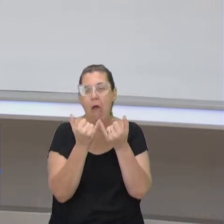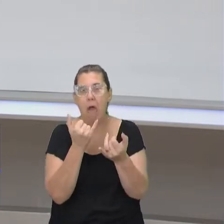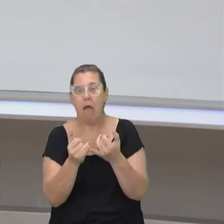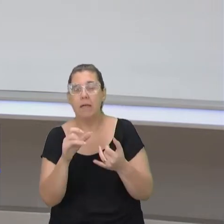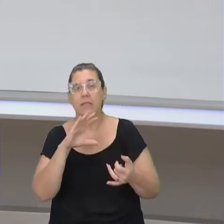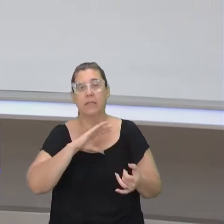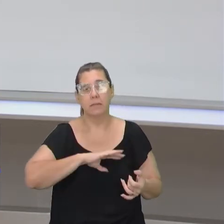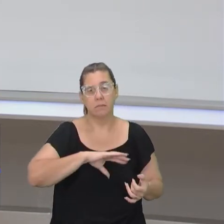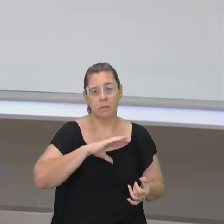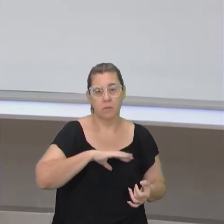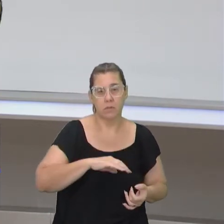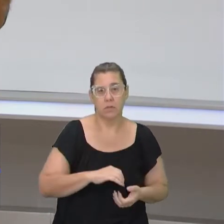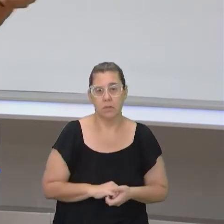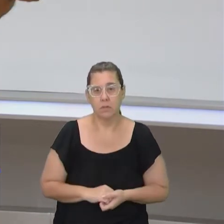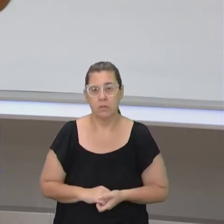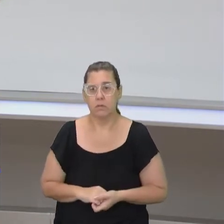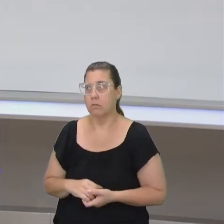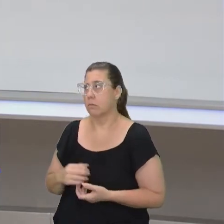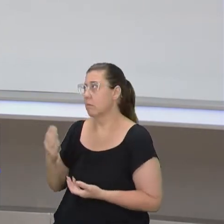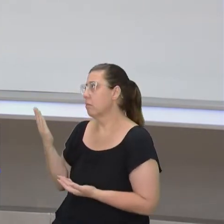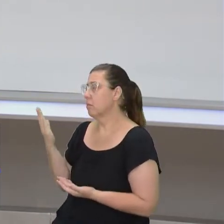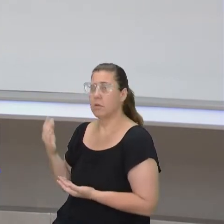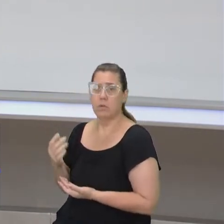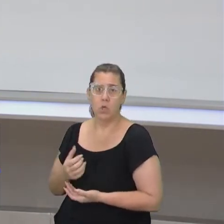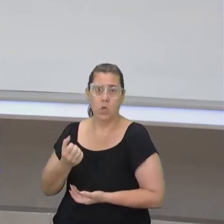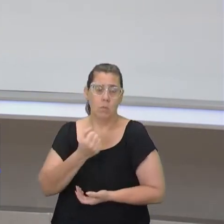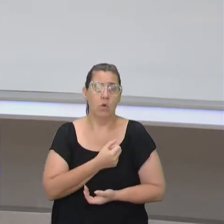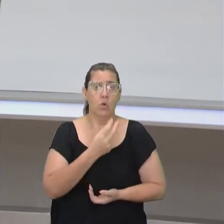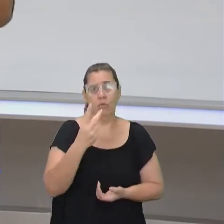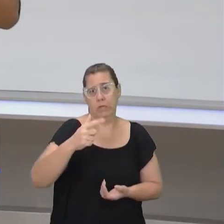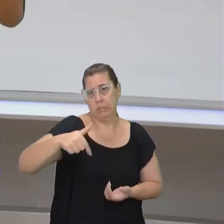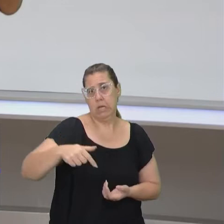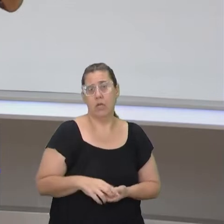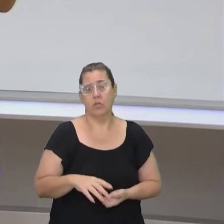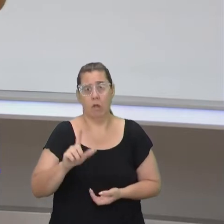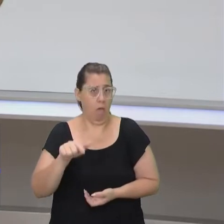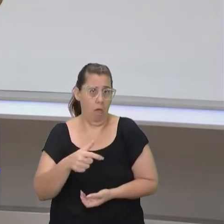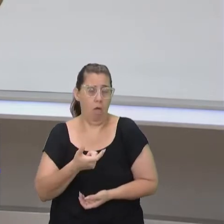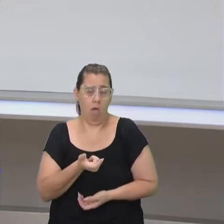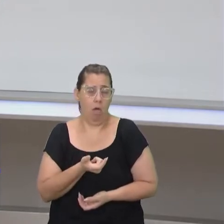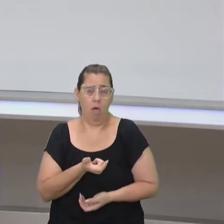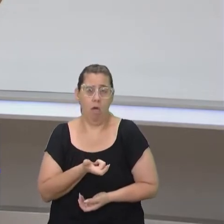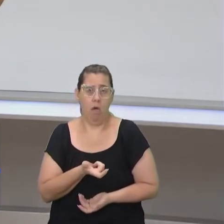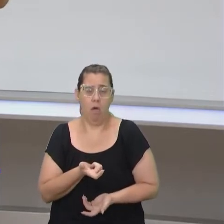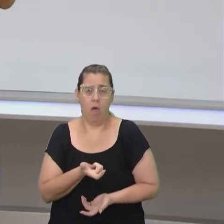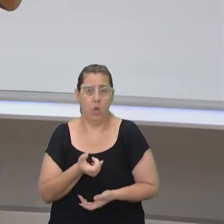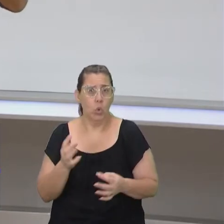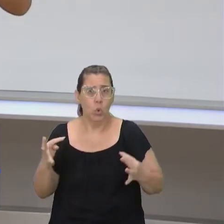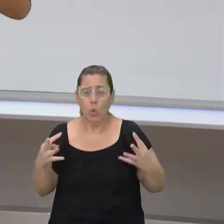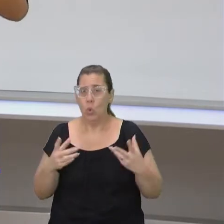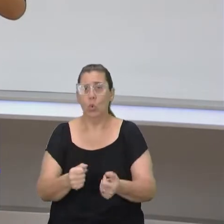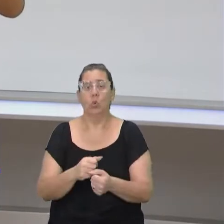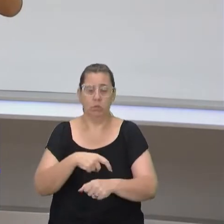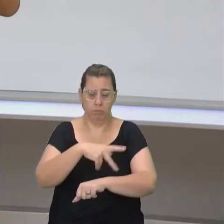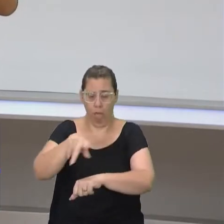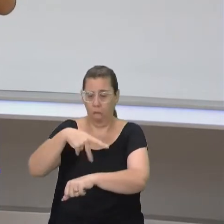são em português, no caso 27, é o número, então é português, é inglês, é árabe,